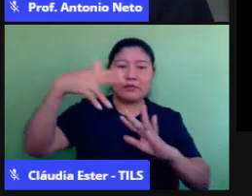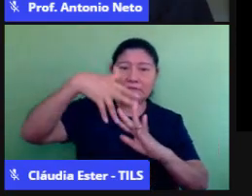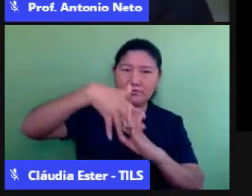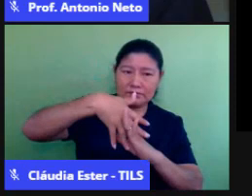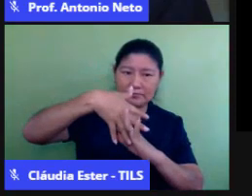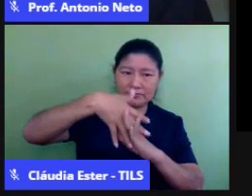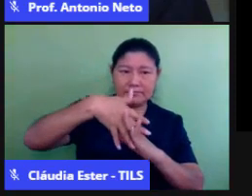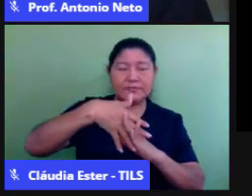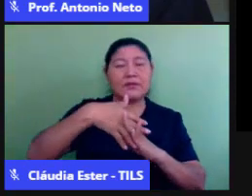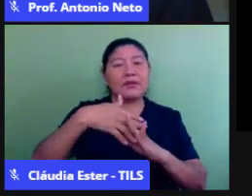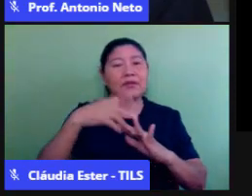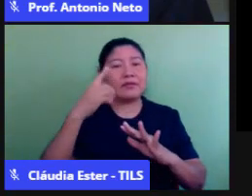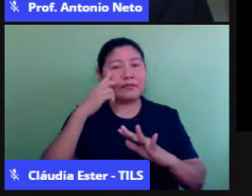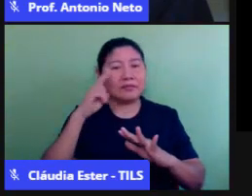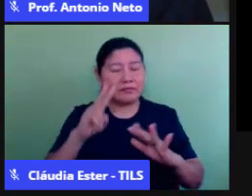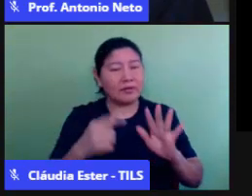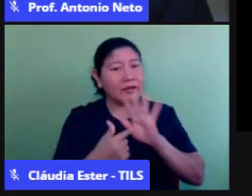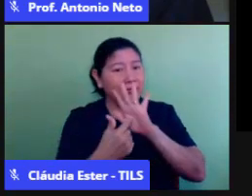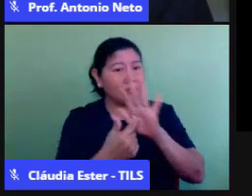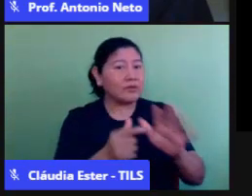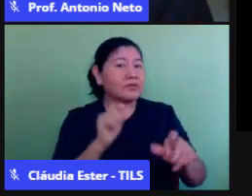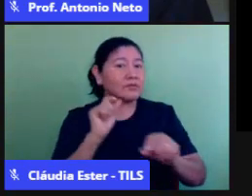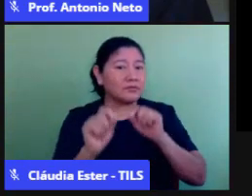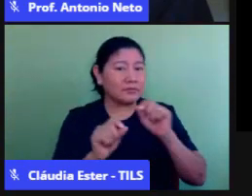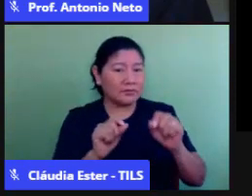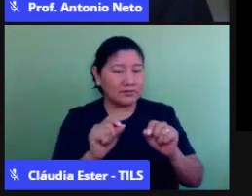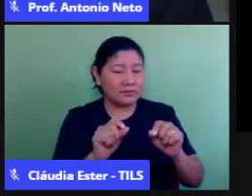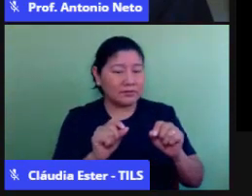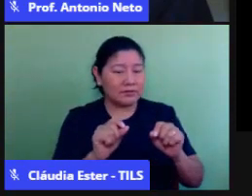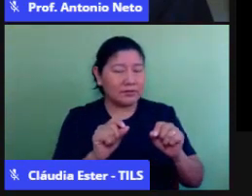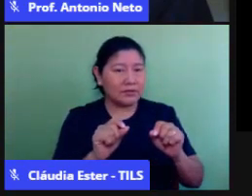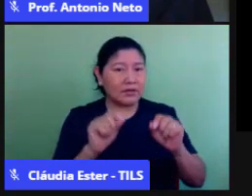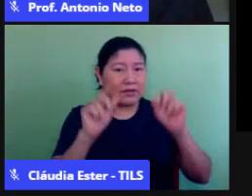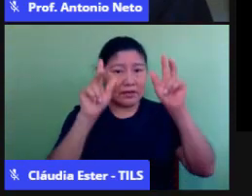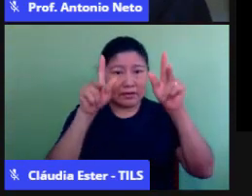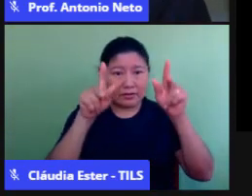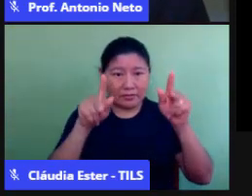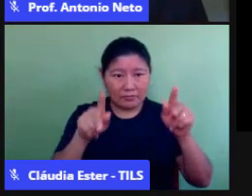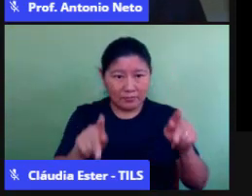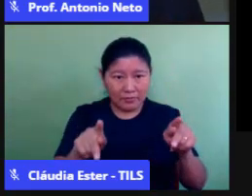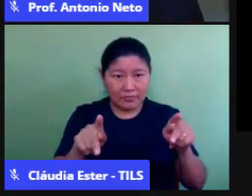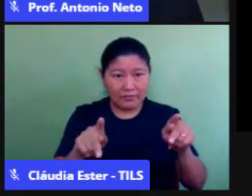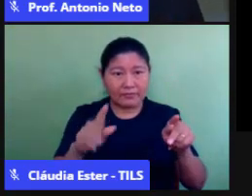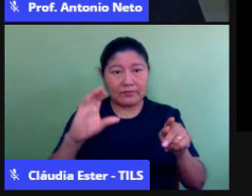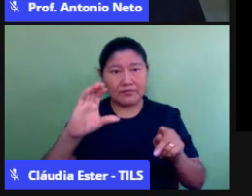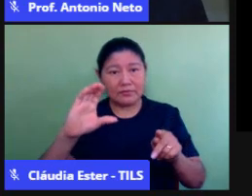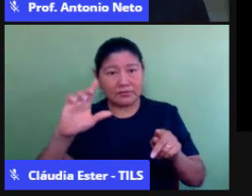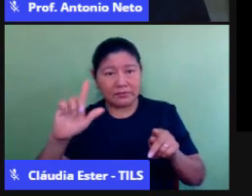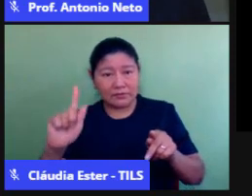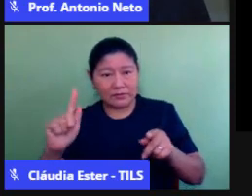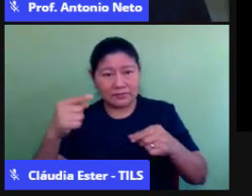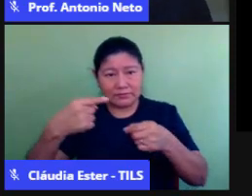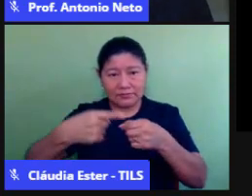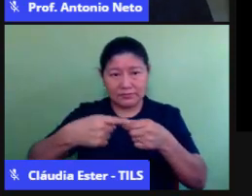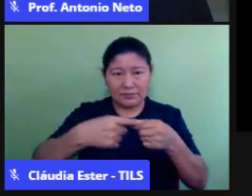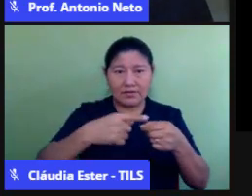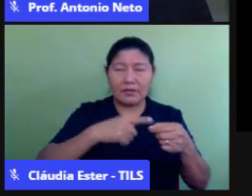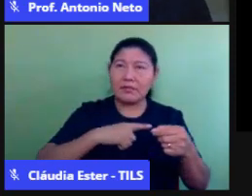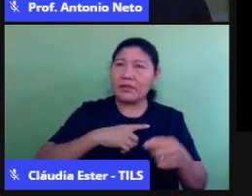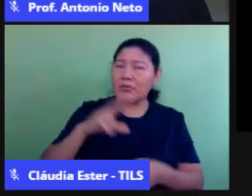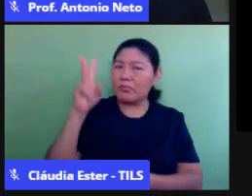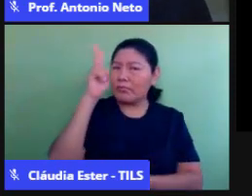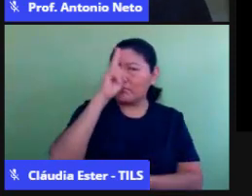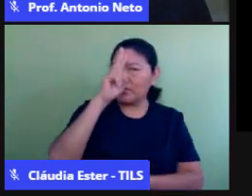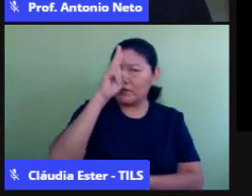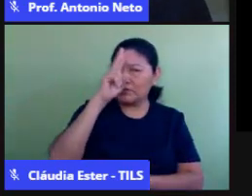Sul. Então, ela relata, né, que a população aqui do nosso município tem uma história de ocupação